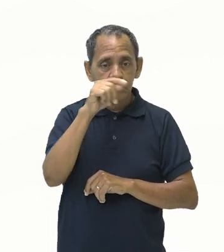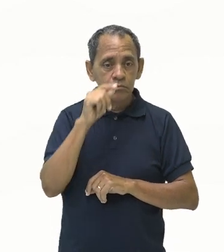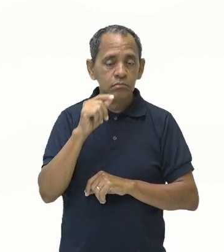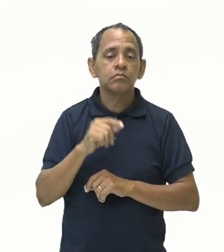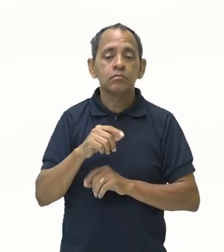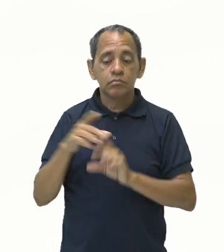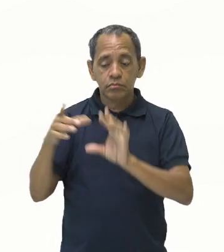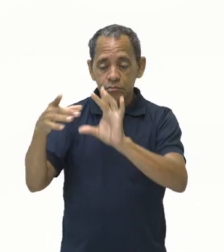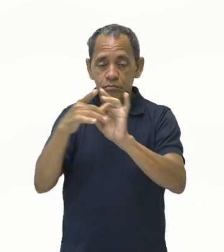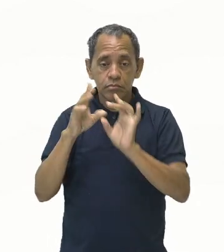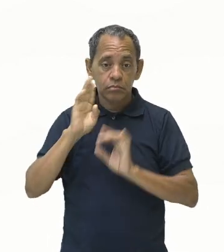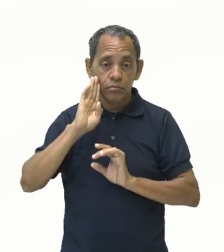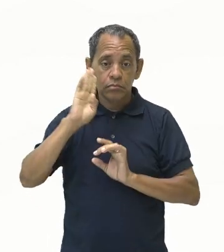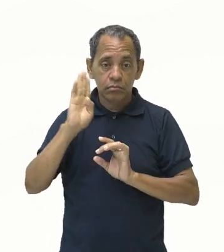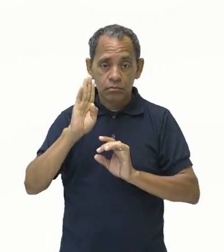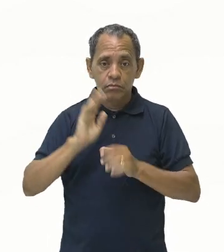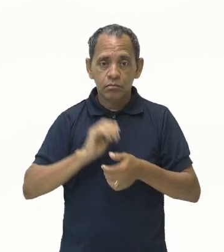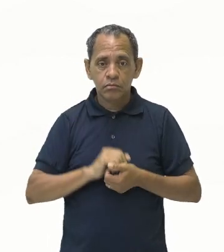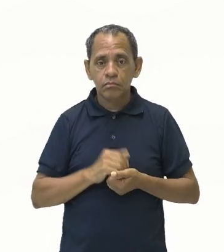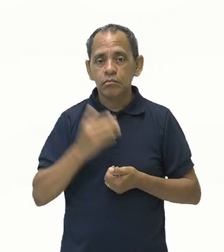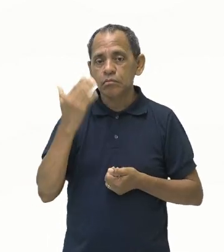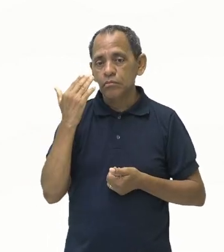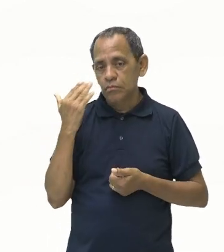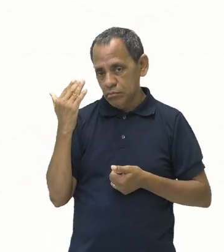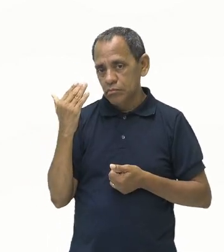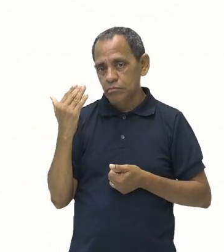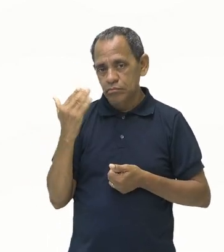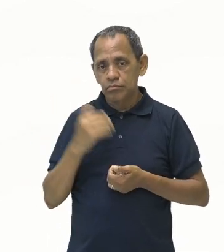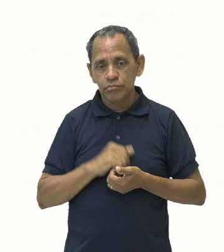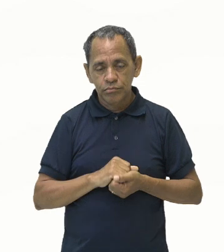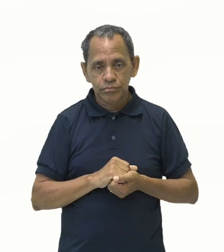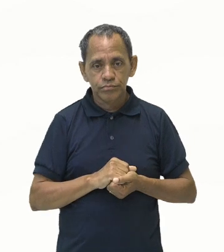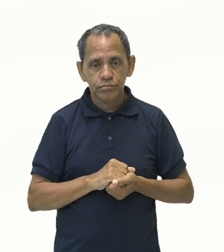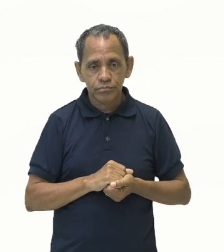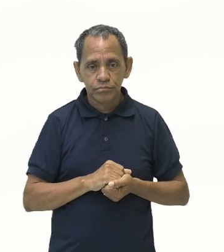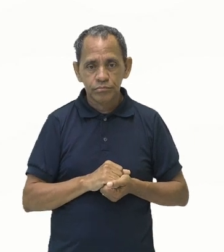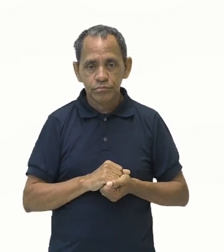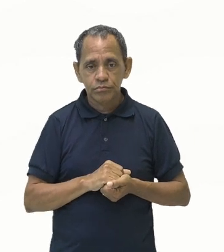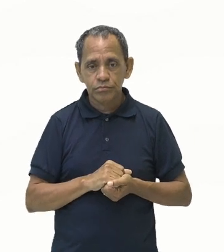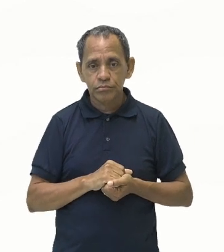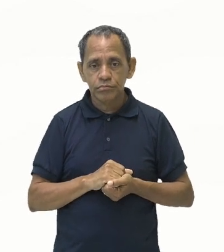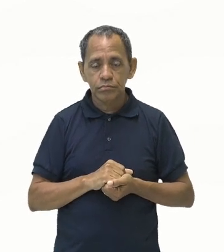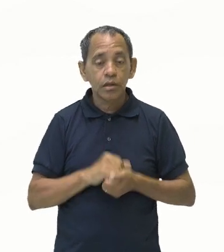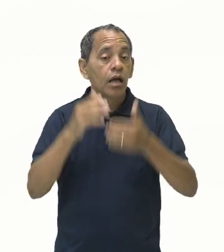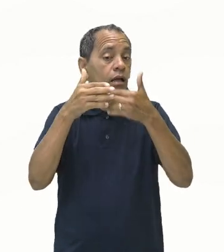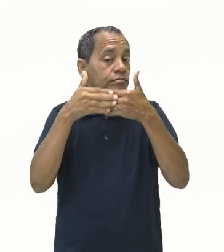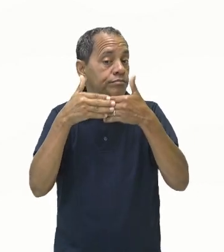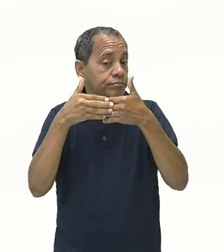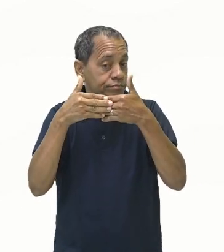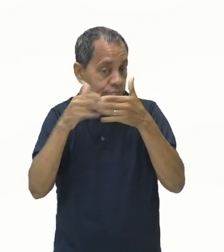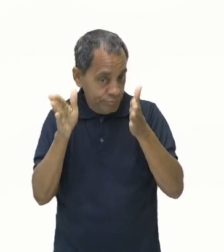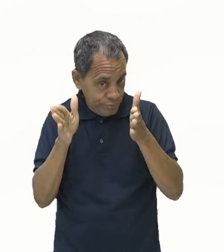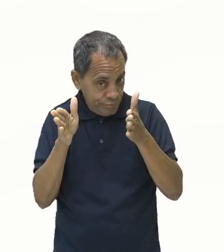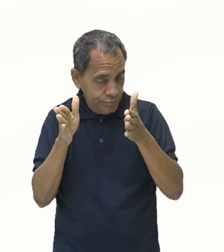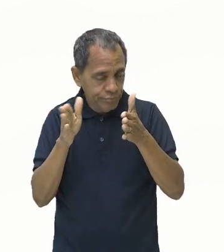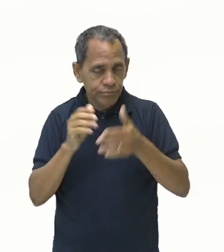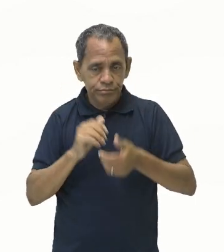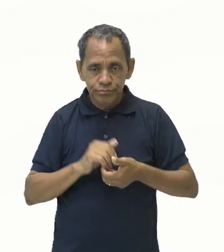principal, né, sequência. Então, nós temos uma cadeia aberta.